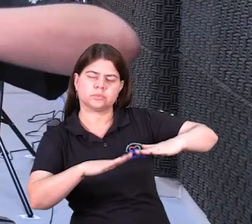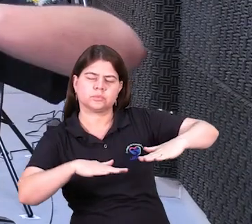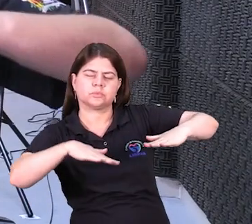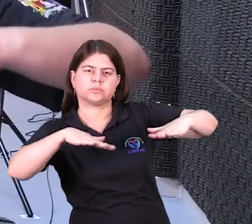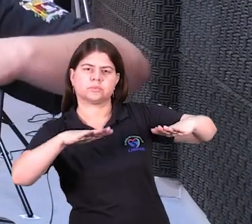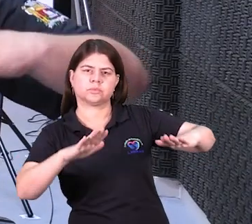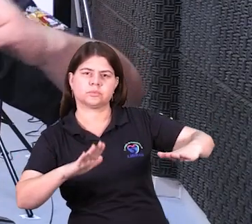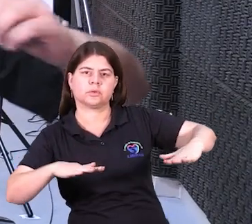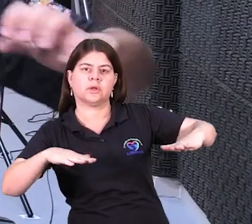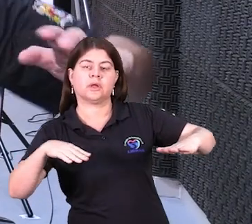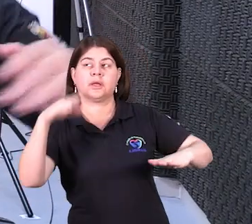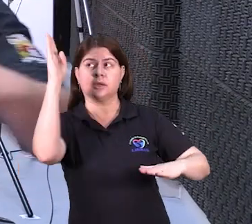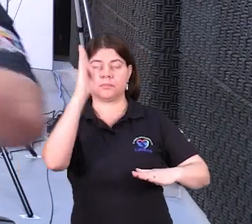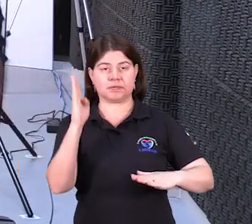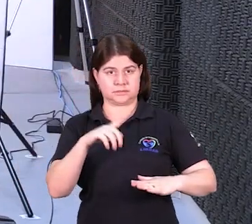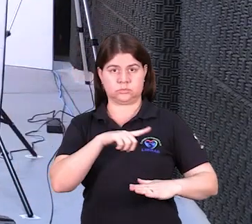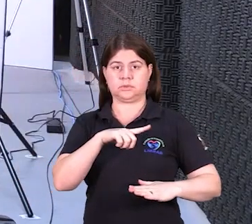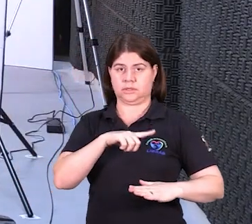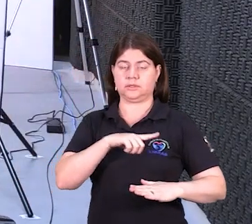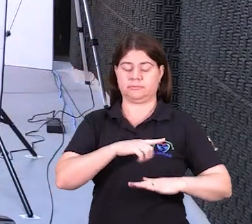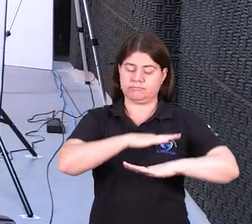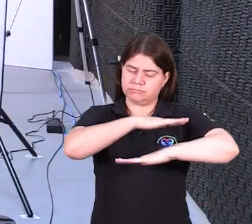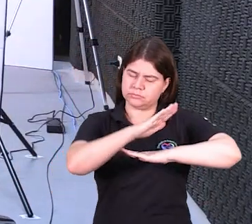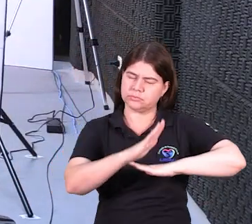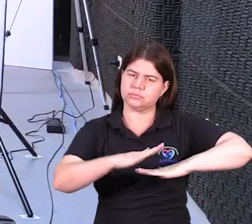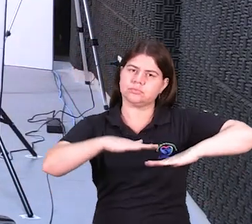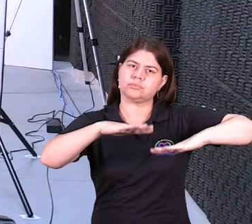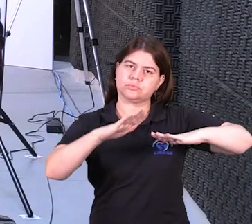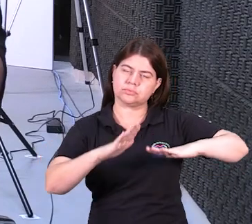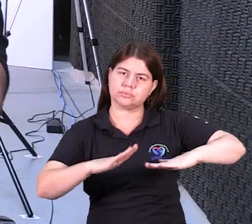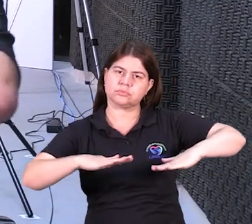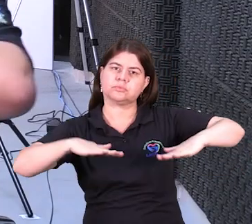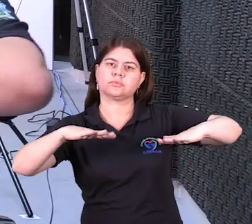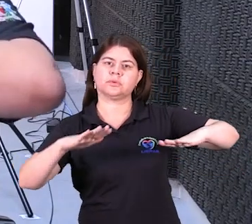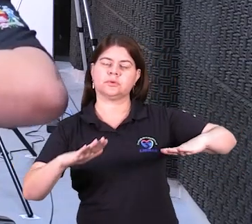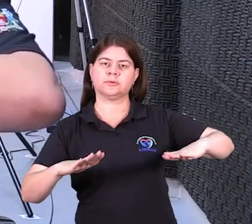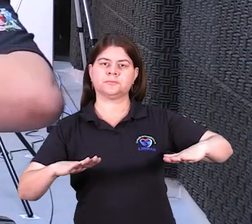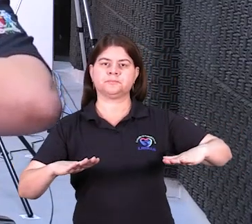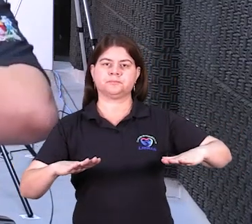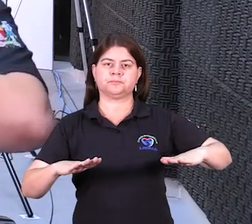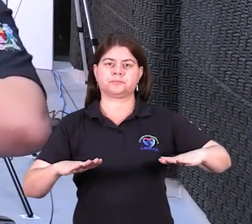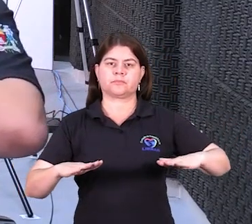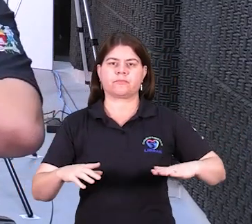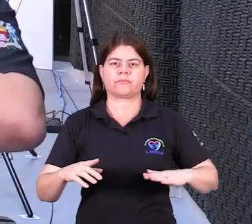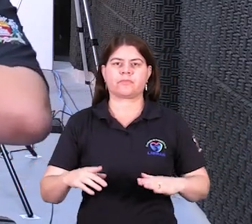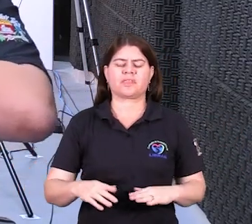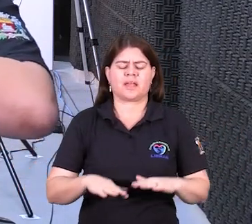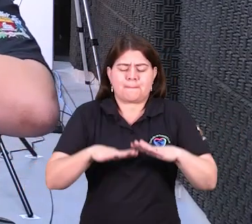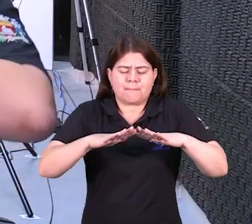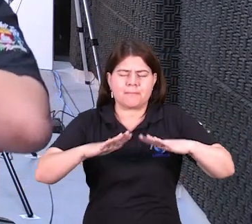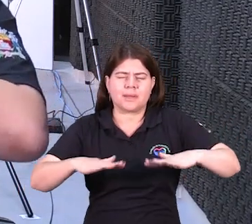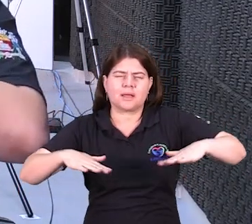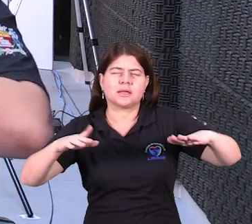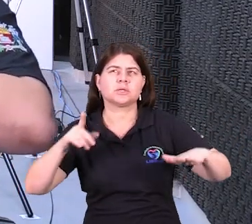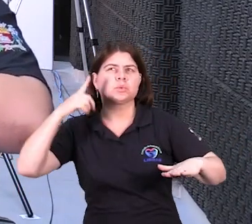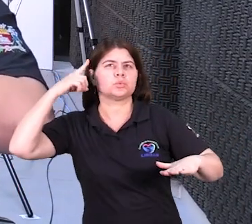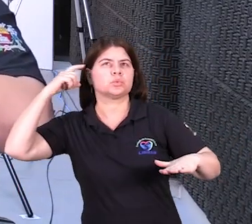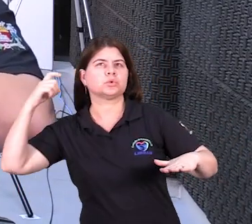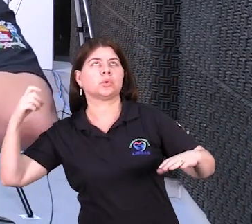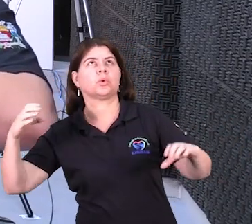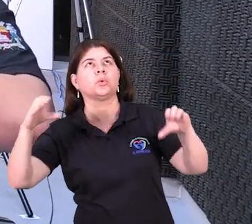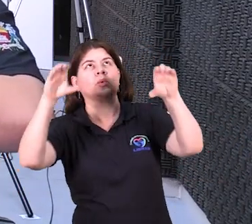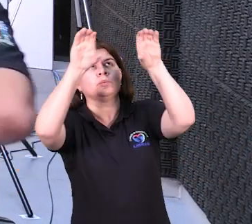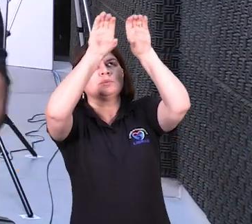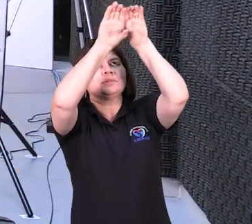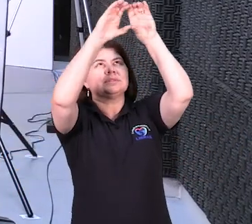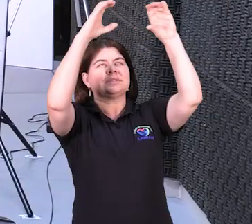águas calmas que circulam o Brasil. Então, deitado eternamente em berço esplêndido, ao som do mar e à luz do